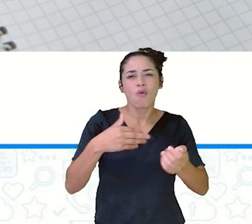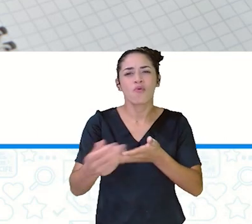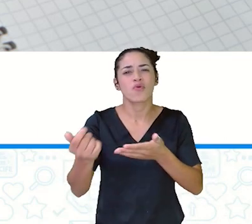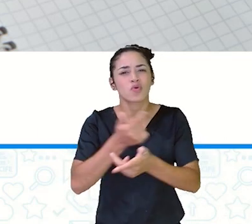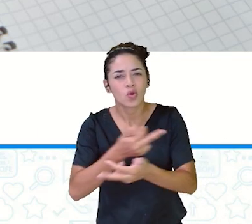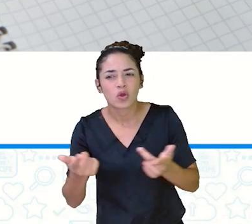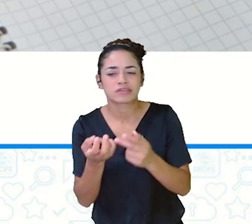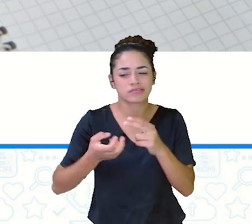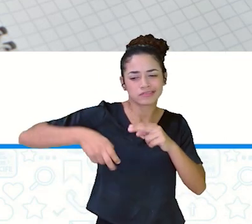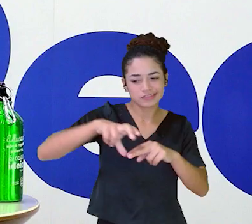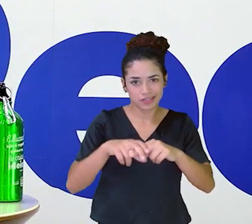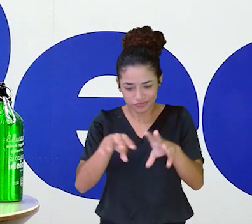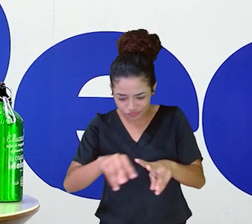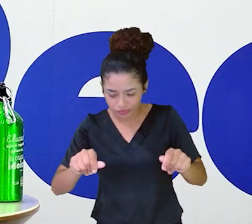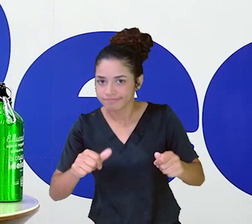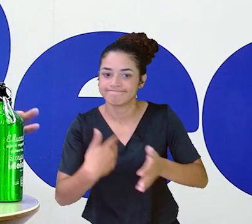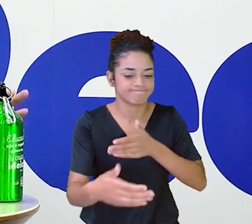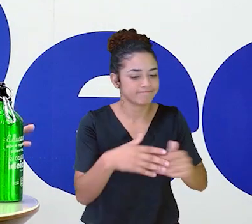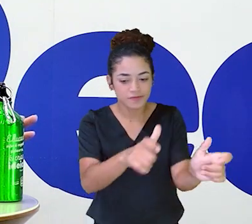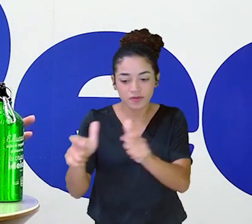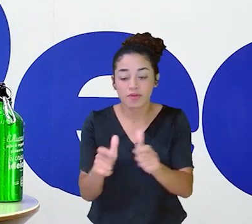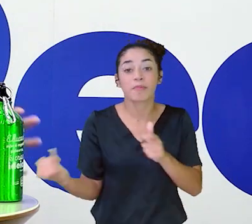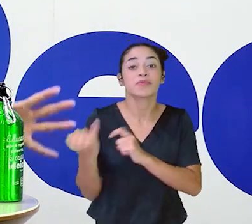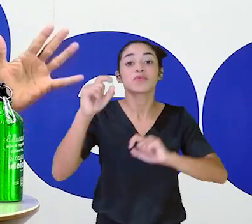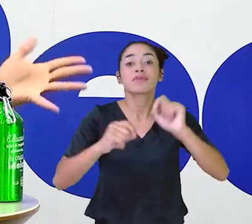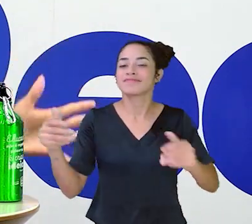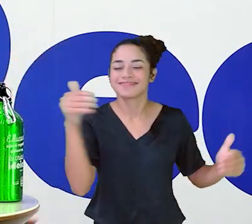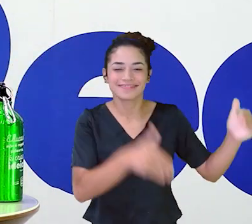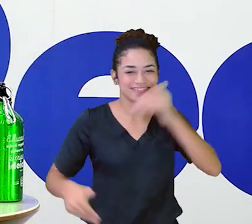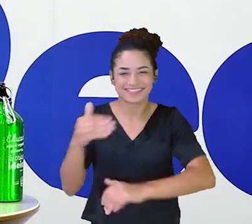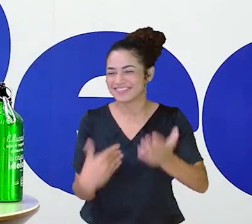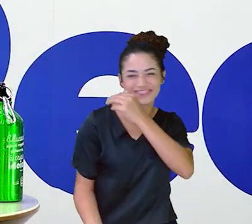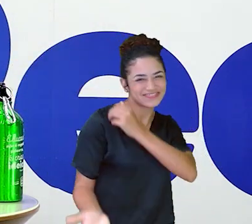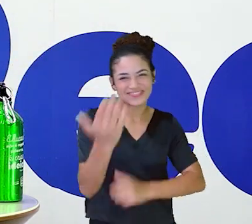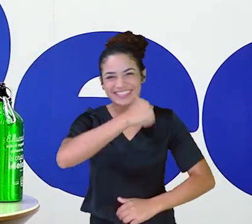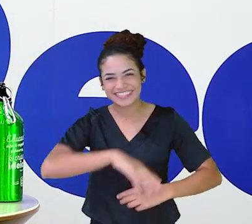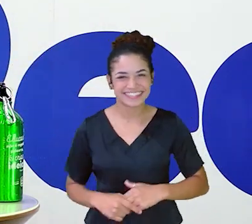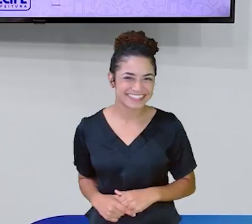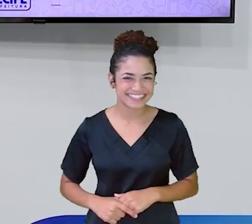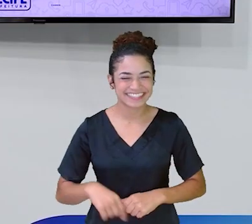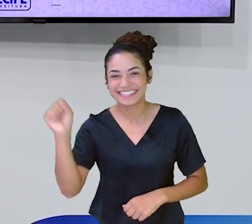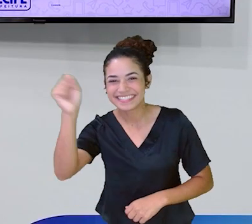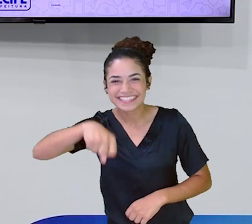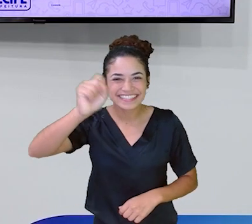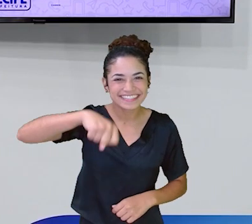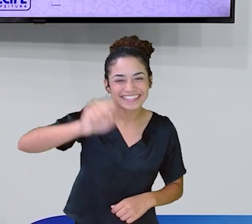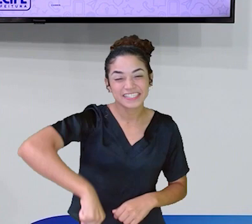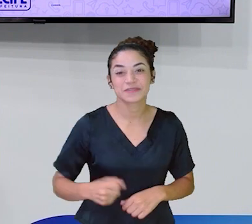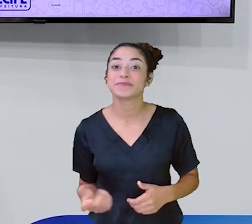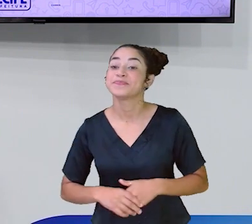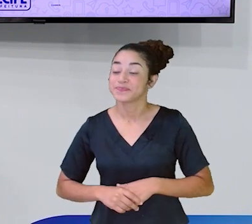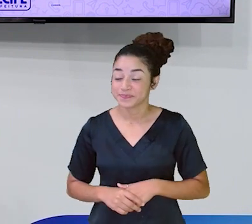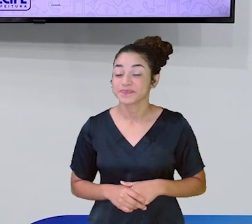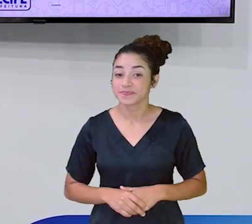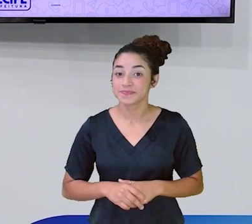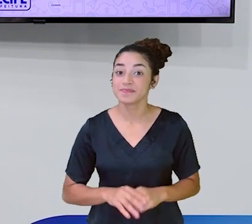ou senta no chão. O importante é você participar. Mas vamos embora, professora Eli. Isso mesmo, professora